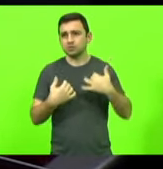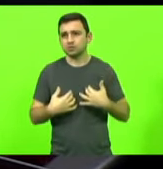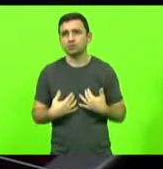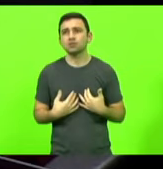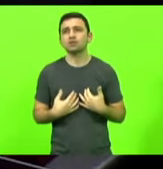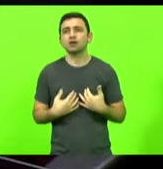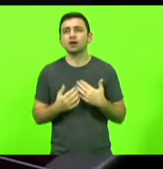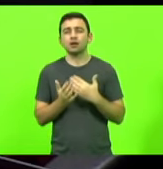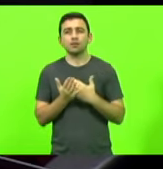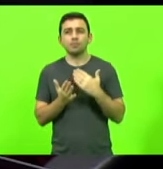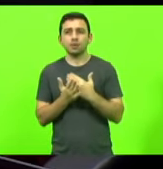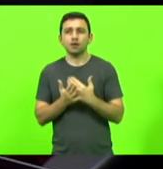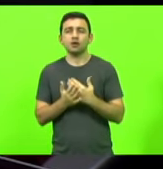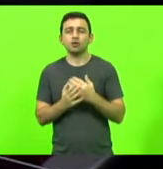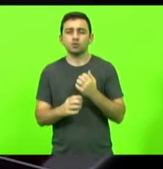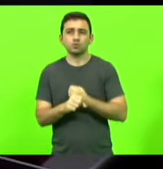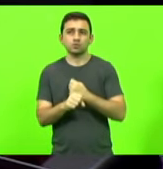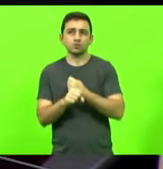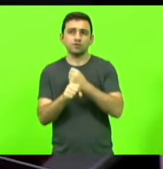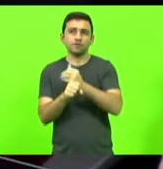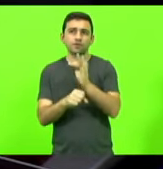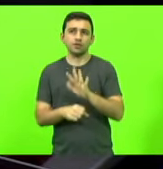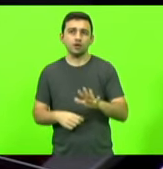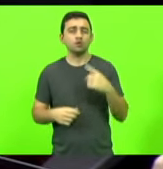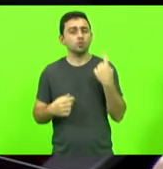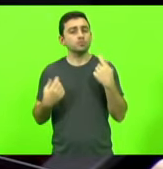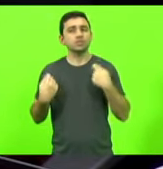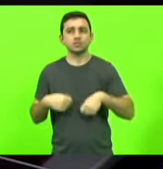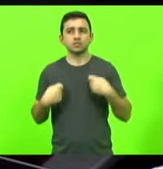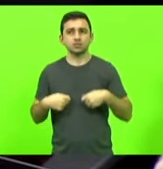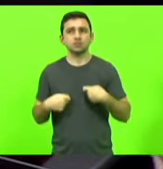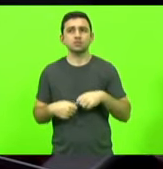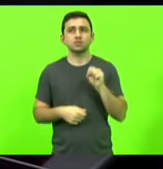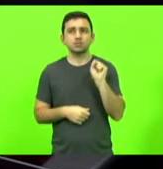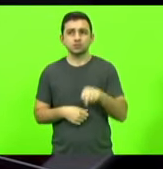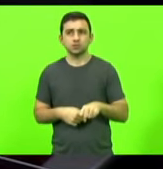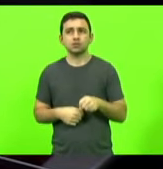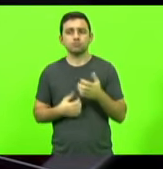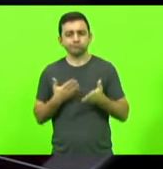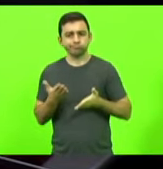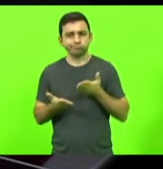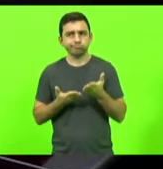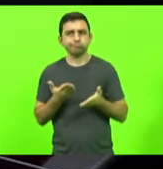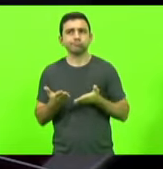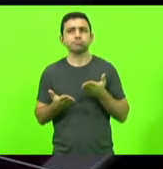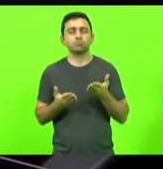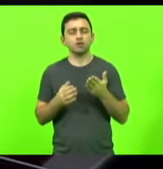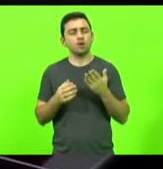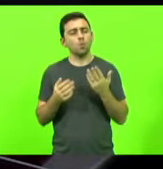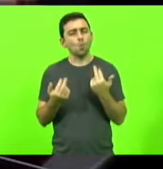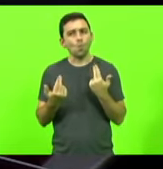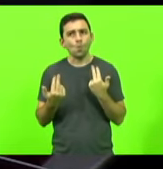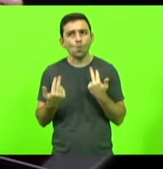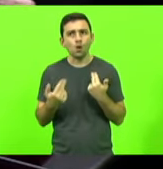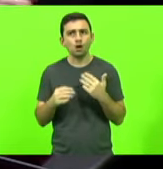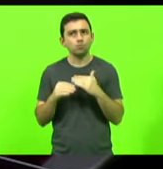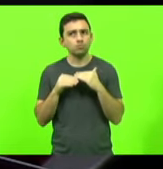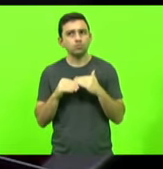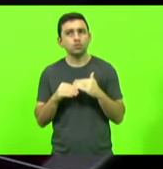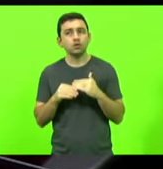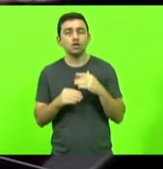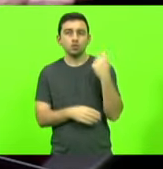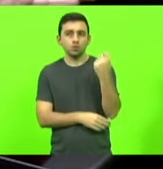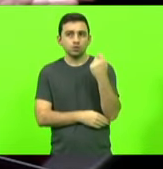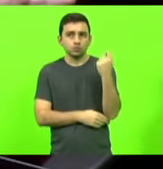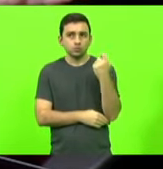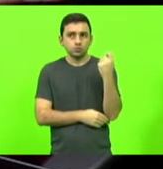as obras federais, e que a gente tenha um tratamento pelo menos igual ao Rio Grande do Sul, que o